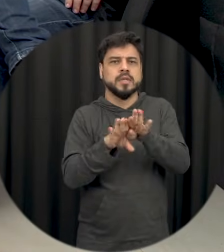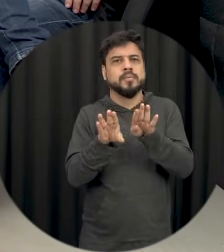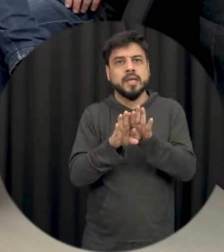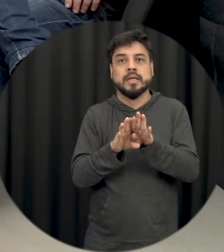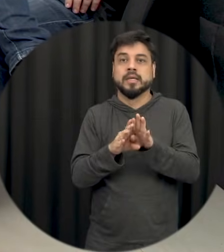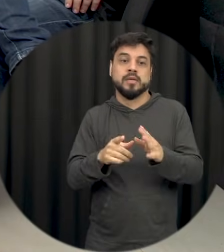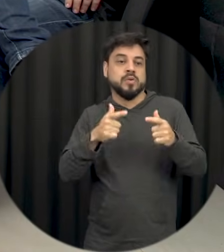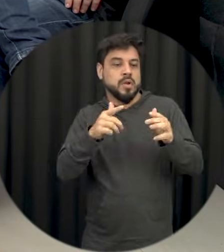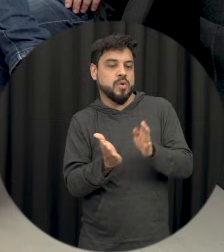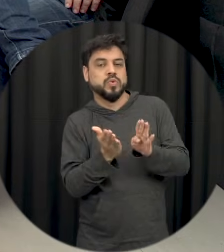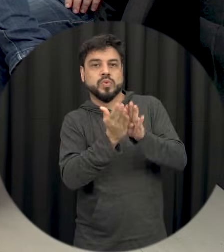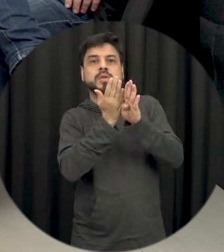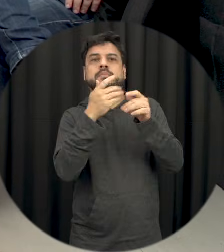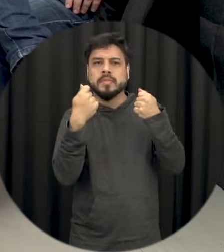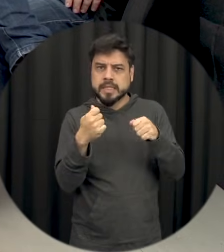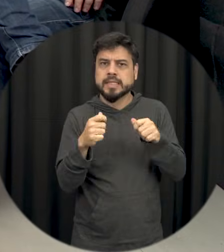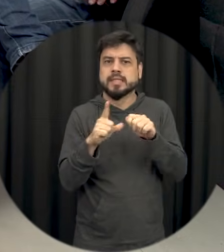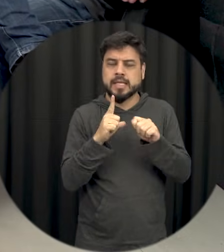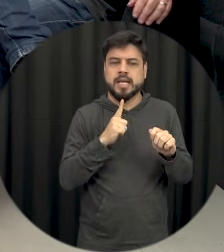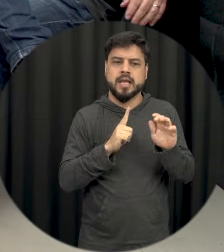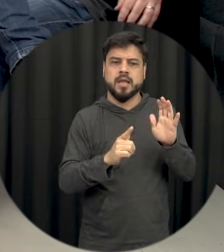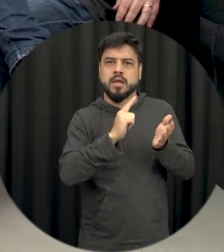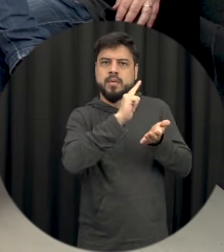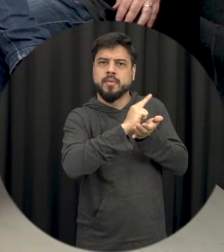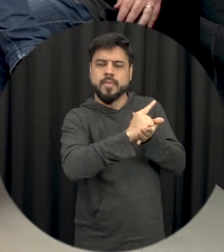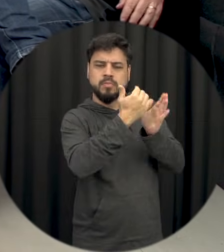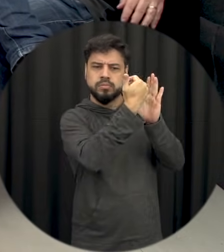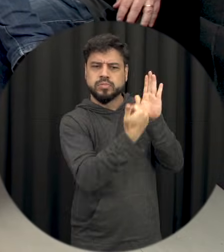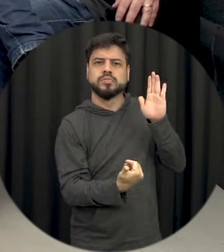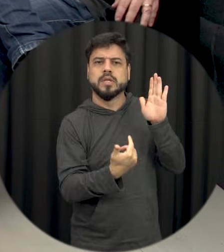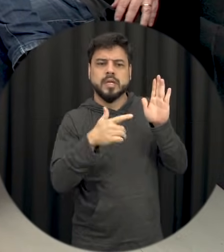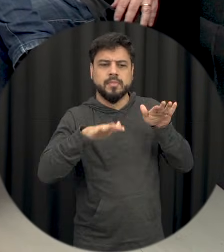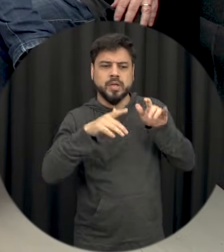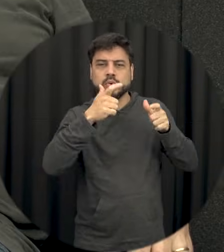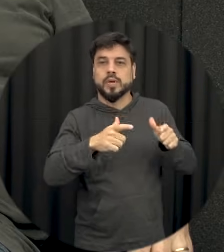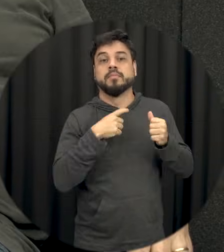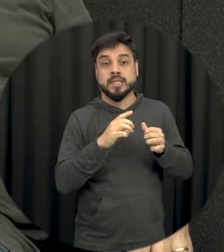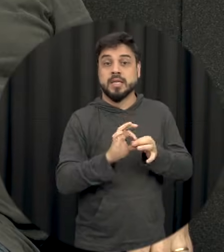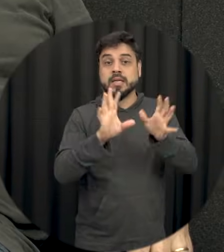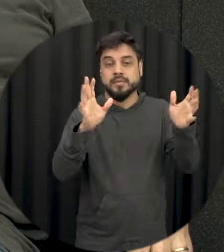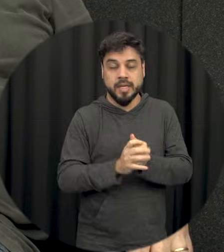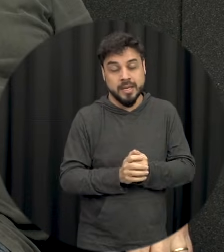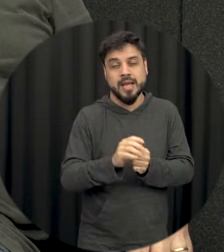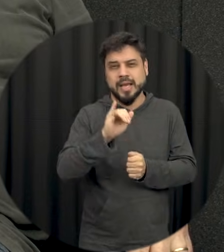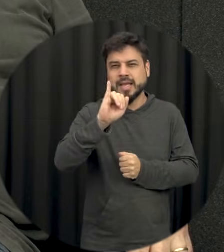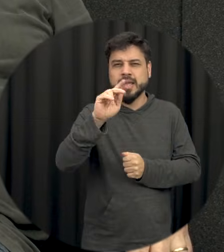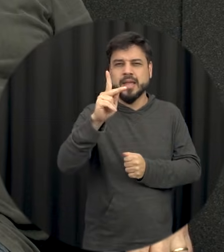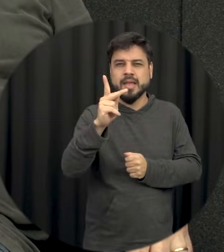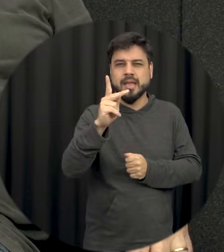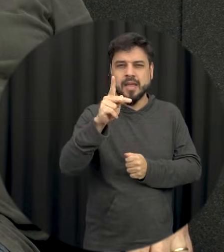Exatamente, arqueólogo para poder fazer a obra ali, digamos assim, né? Depender da localidade. Esse da